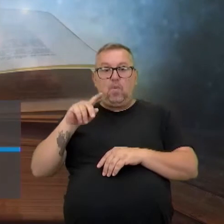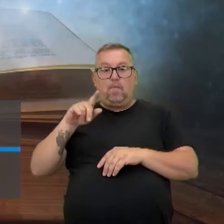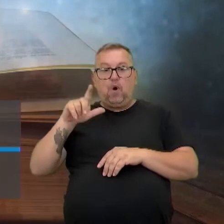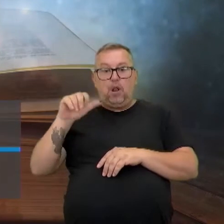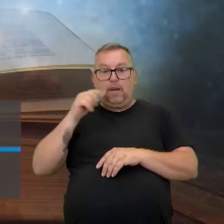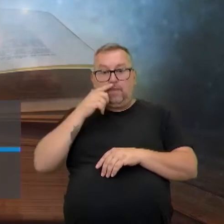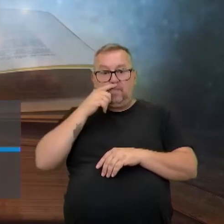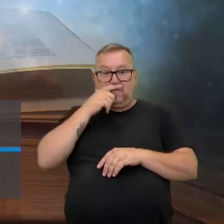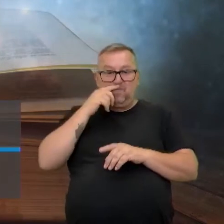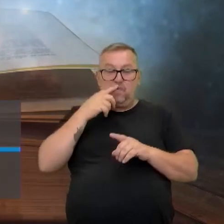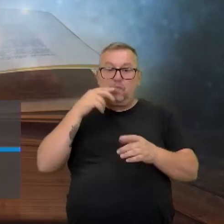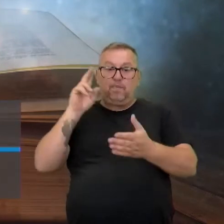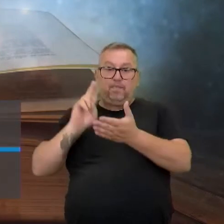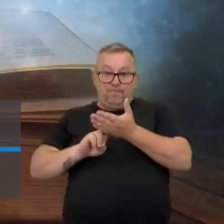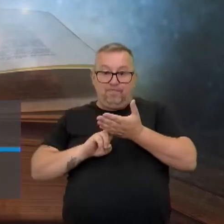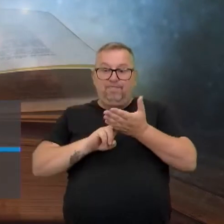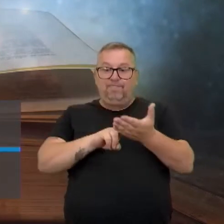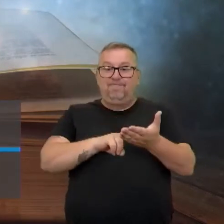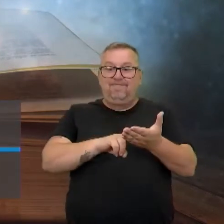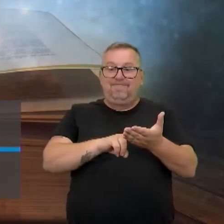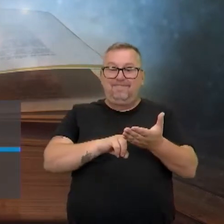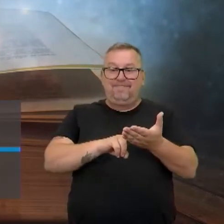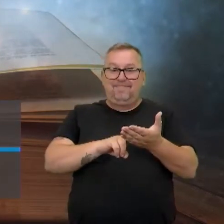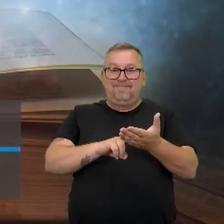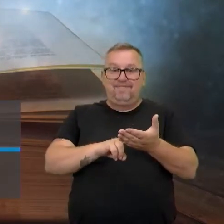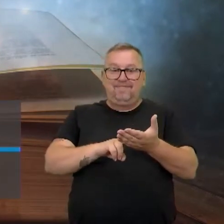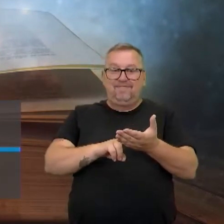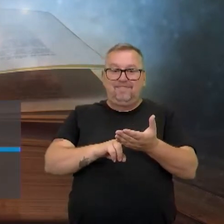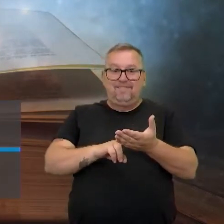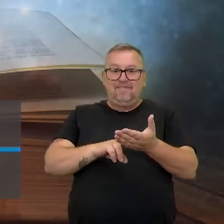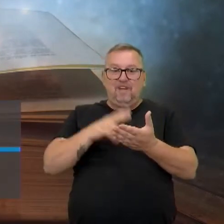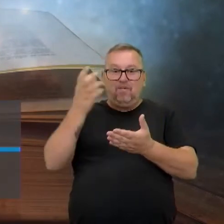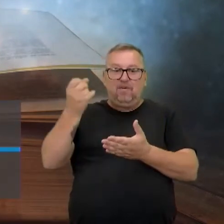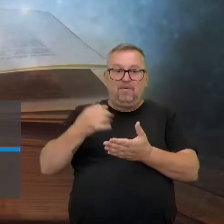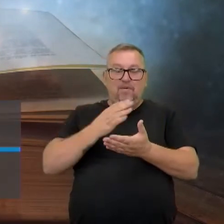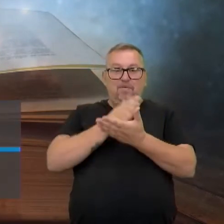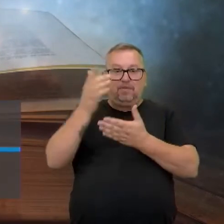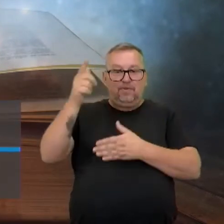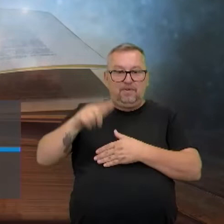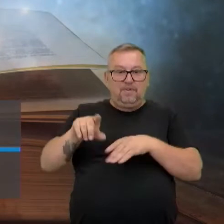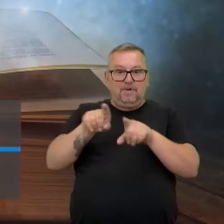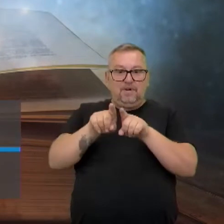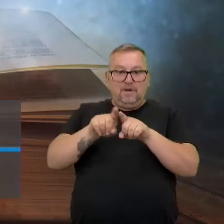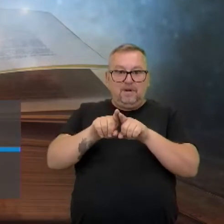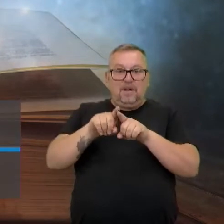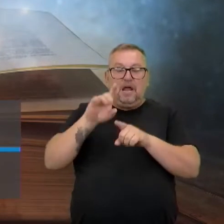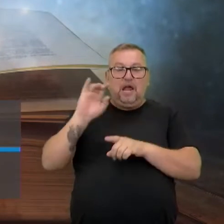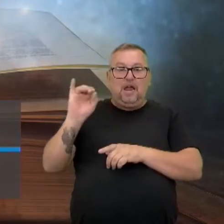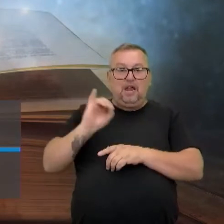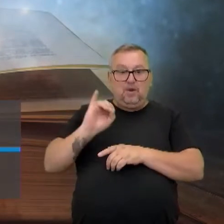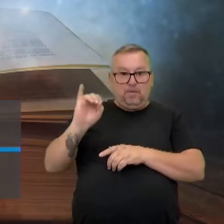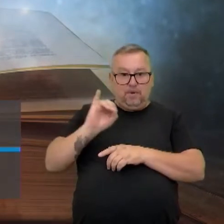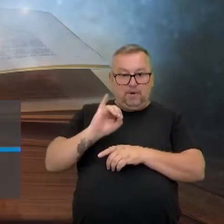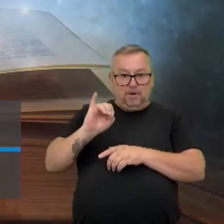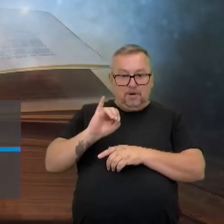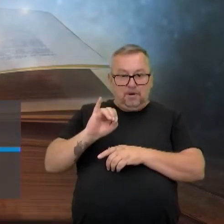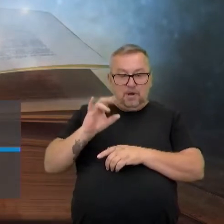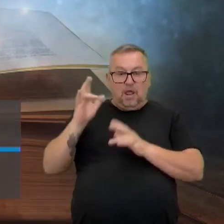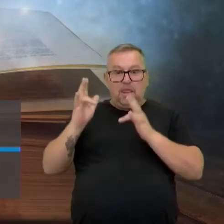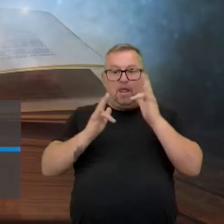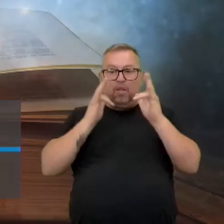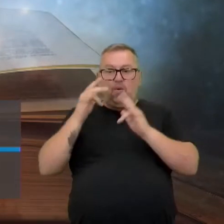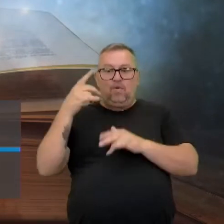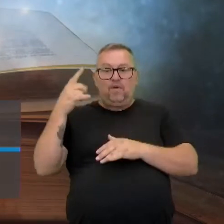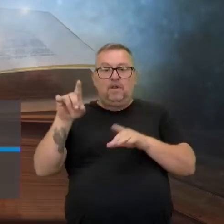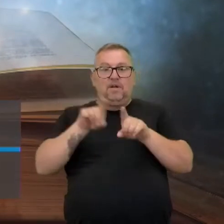que ele manda essa carta pro amigo dele. Só que, na verdade, o amigo dele vai começar a confusão de novo. É irmão da noiva dele.